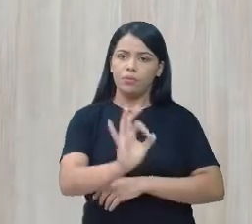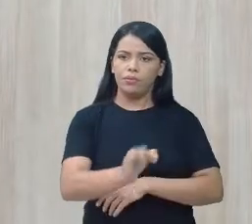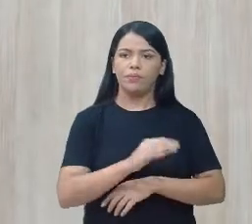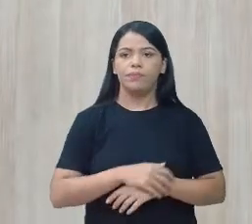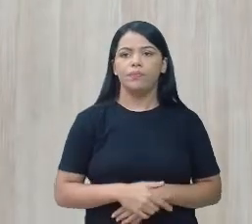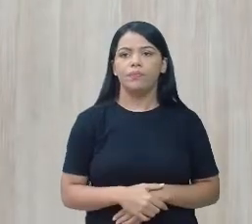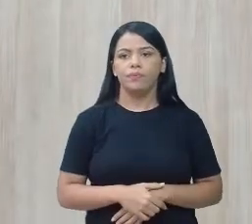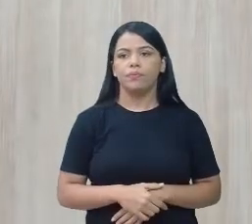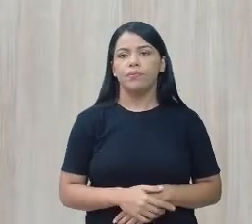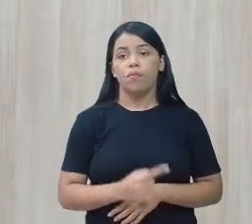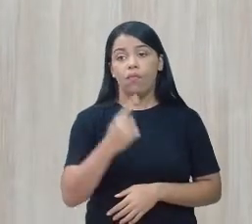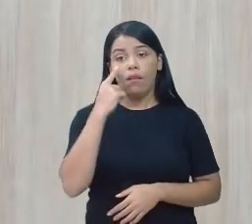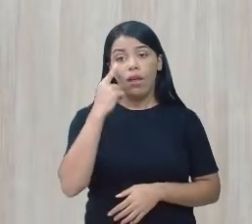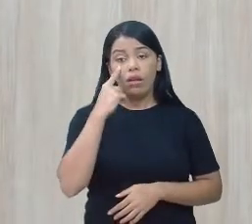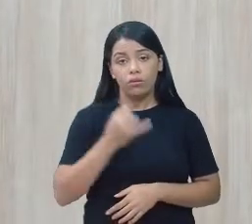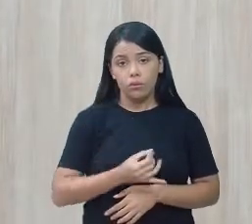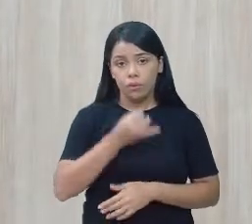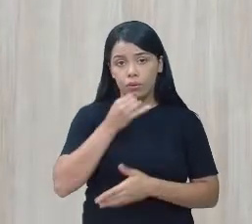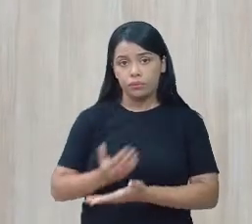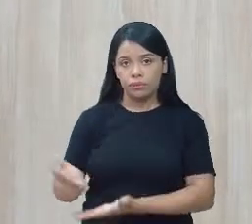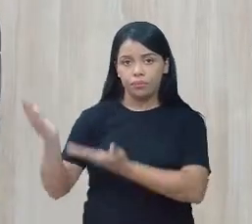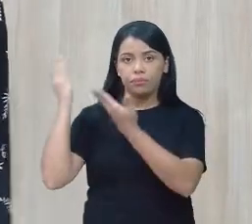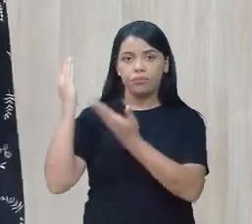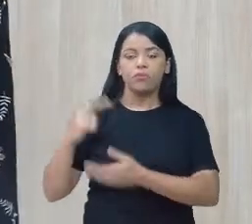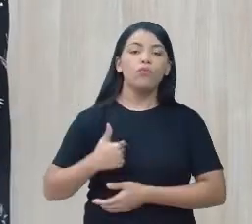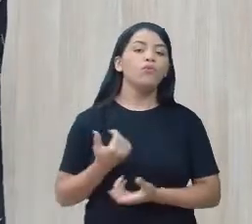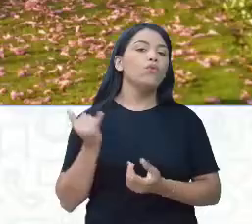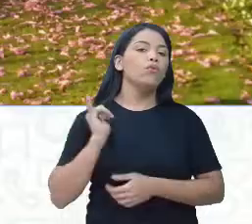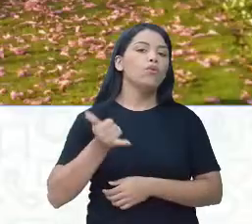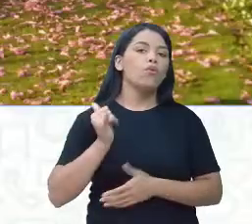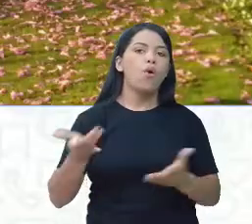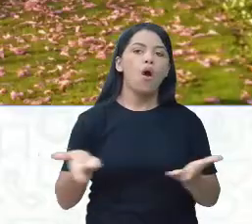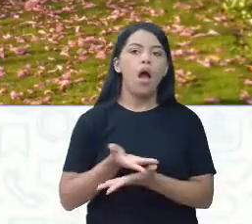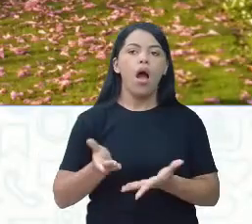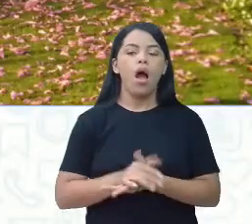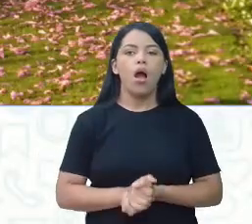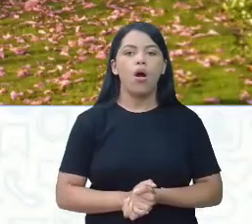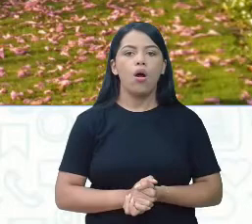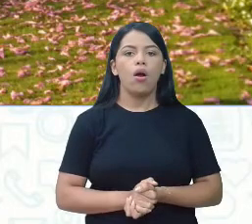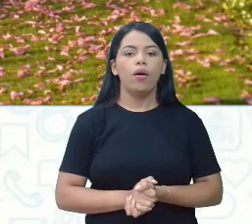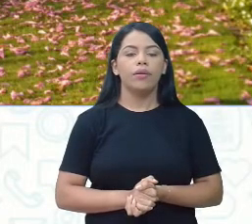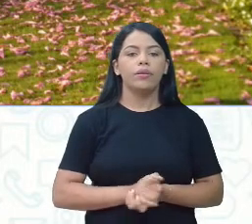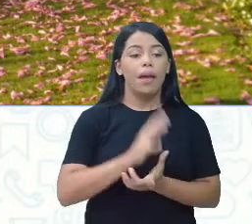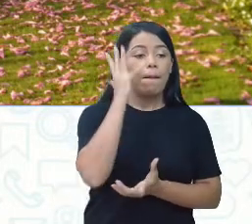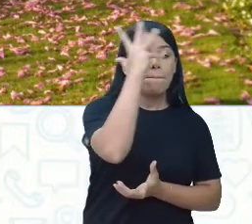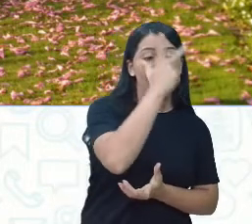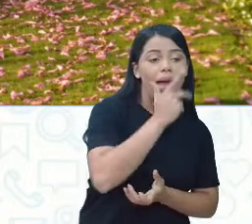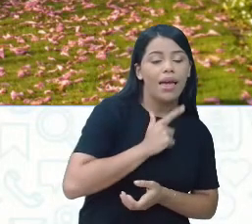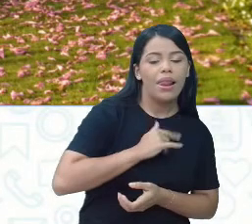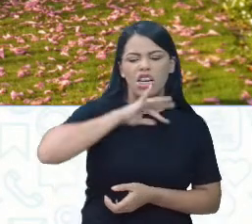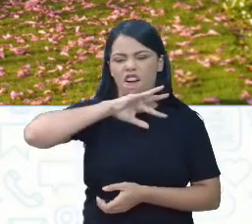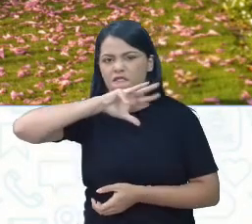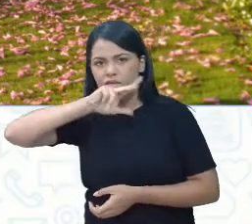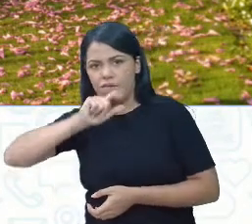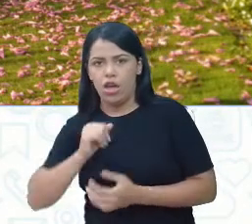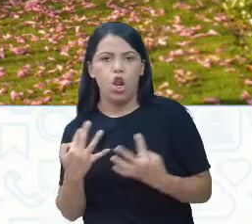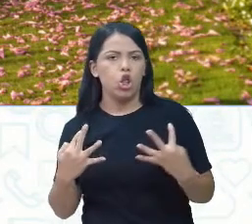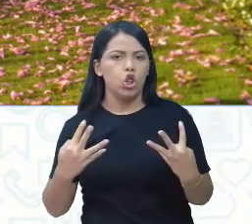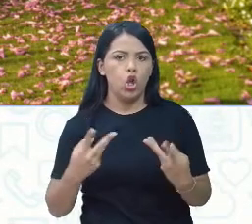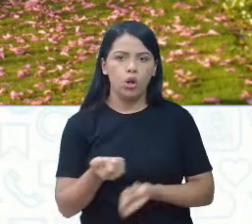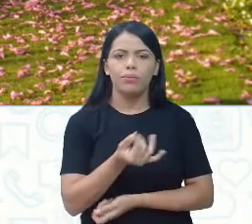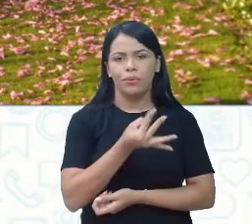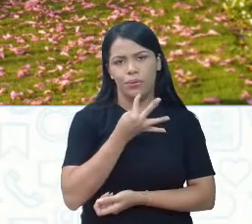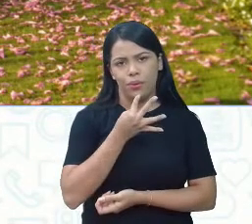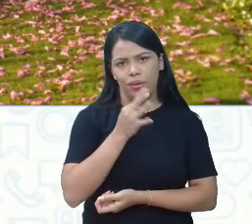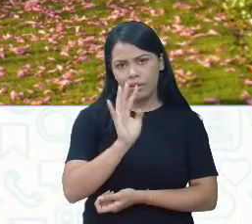aqui um exemplo. Por exemplo, ó, eu estou contando aqui a história da Bela e da Fera, por exemplo, né? Todo mundo conhece a história da Bela e